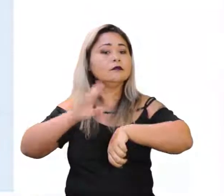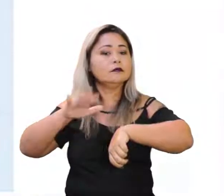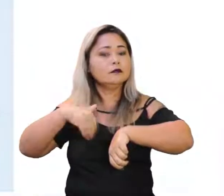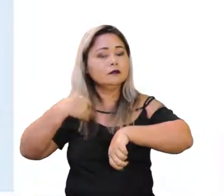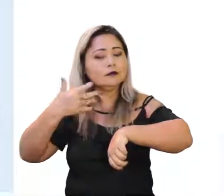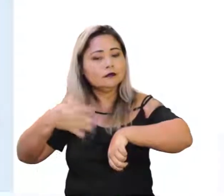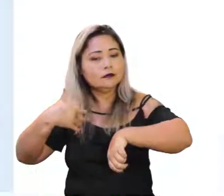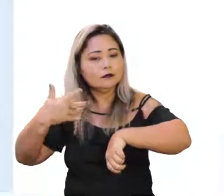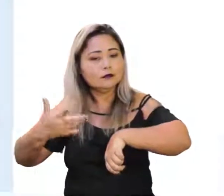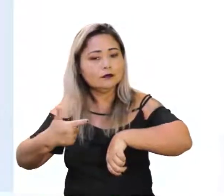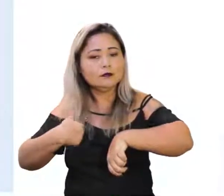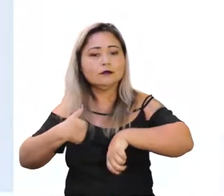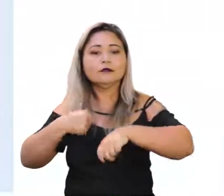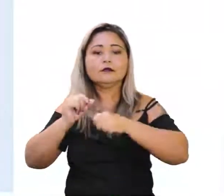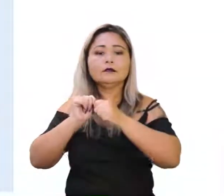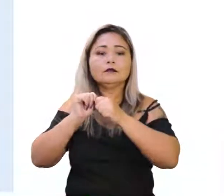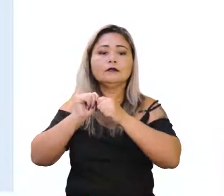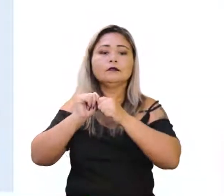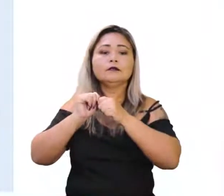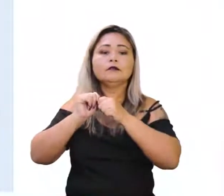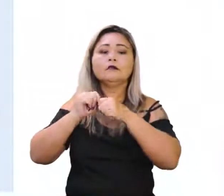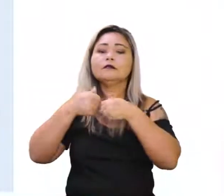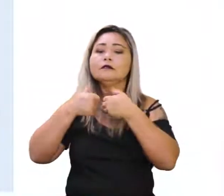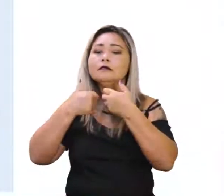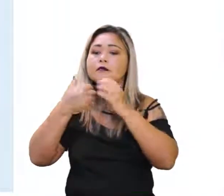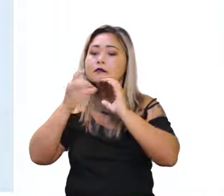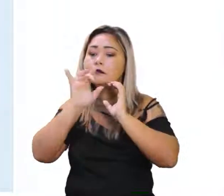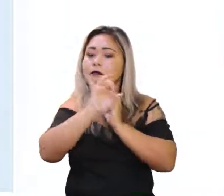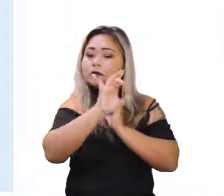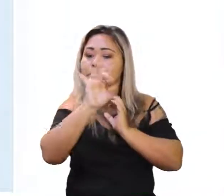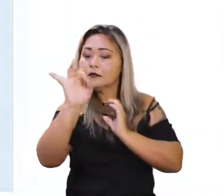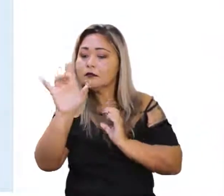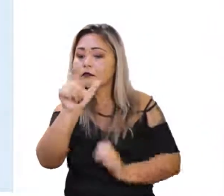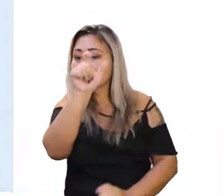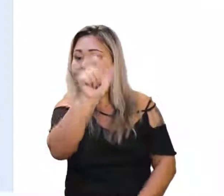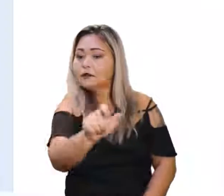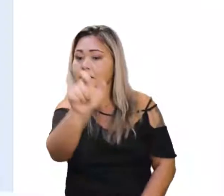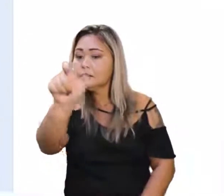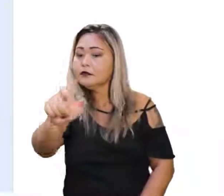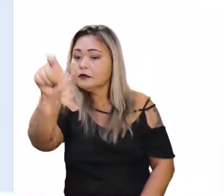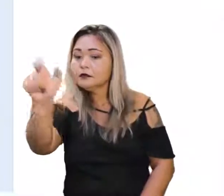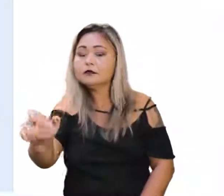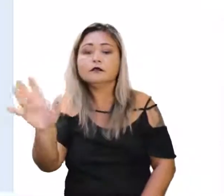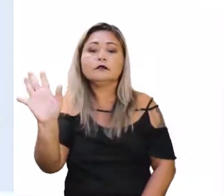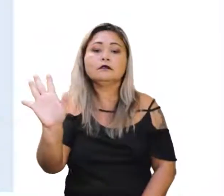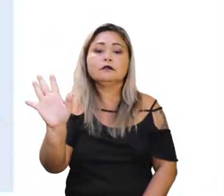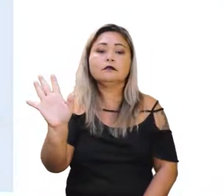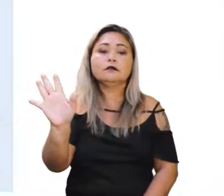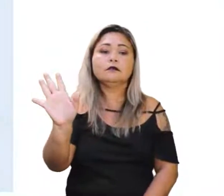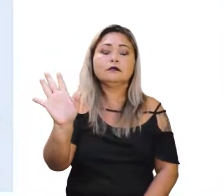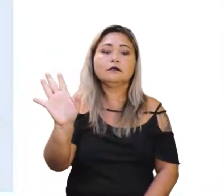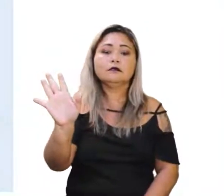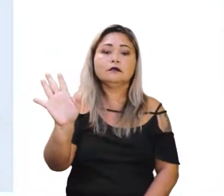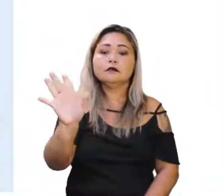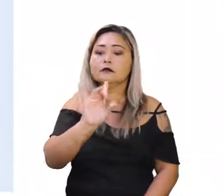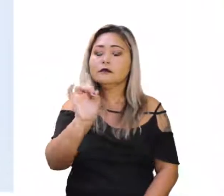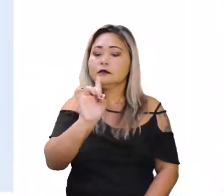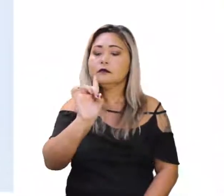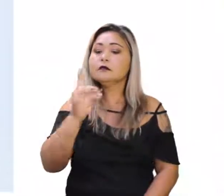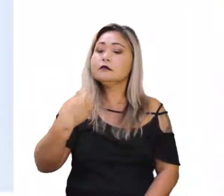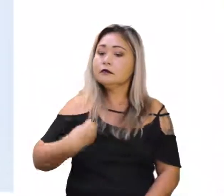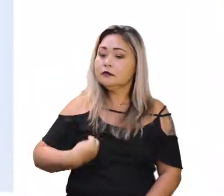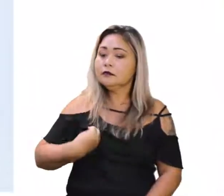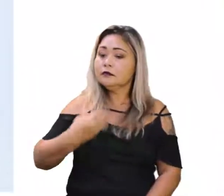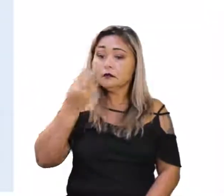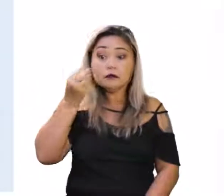da situação e com a singularidade de cada jogador. Então, pessoal, vocês não estão no momento